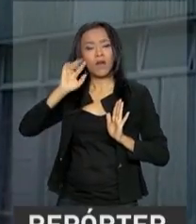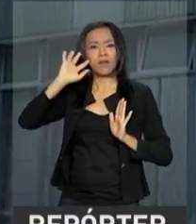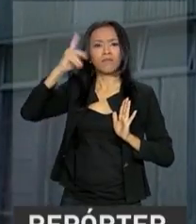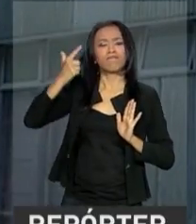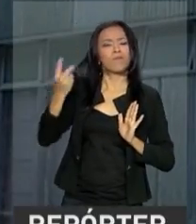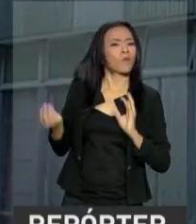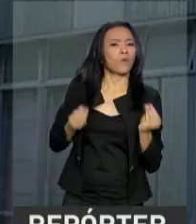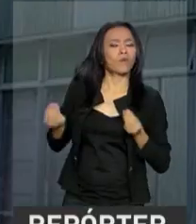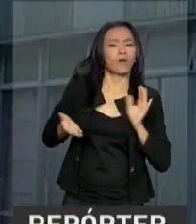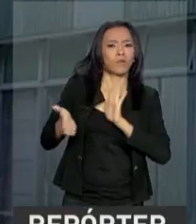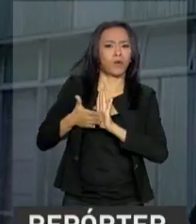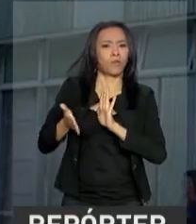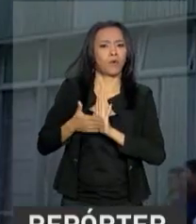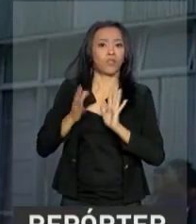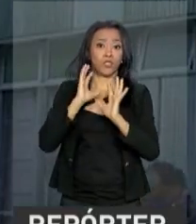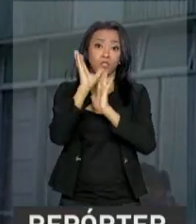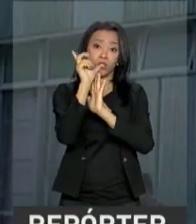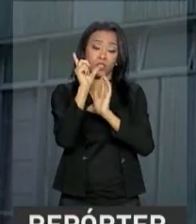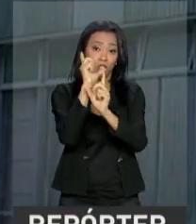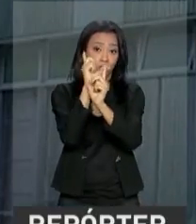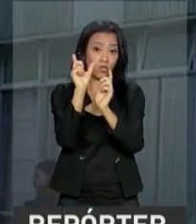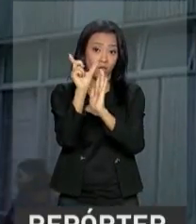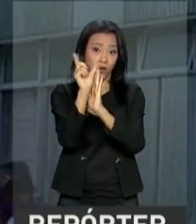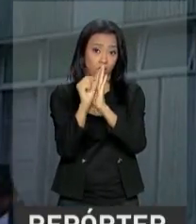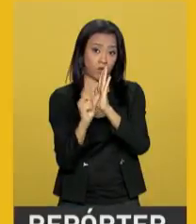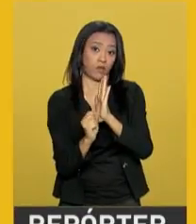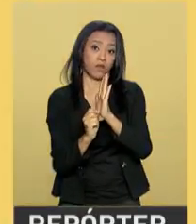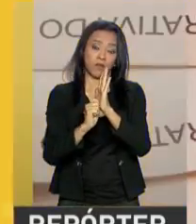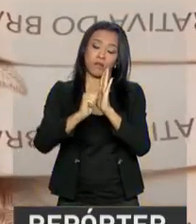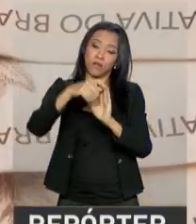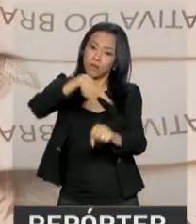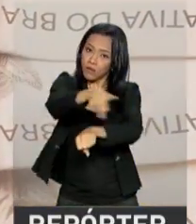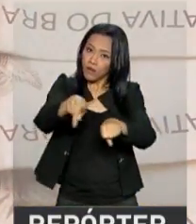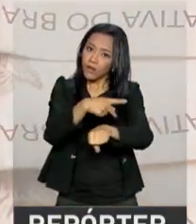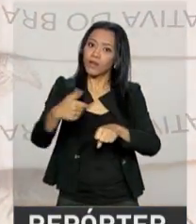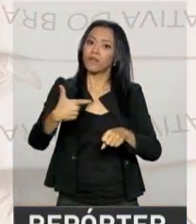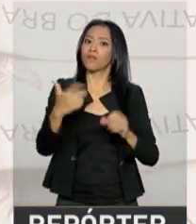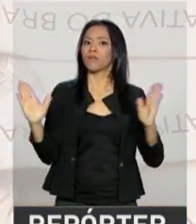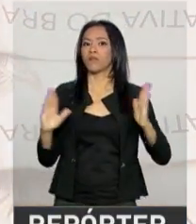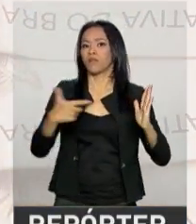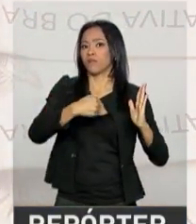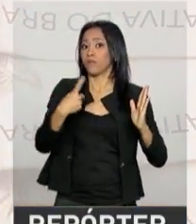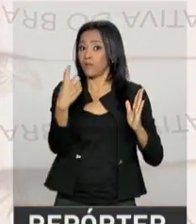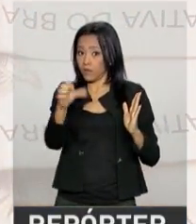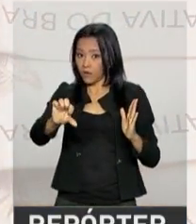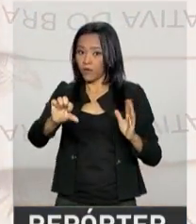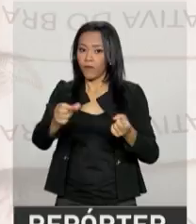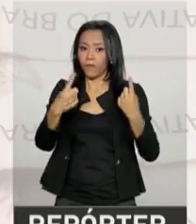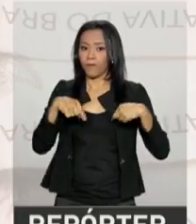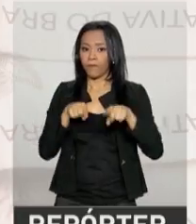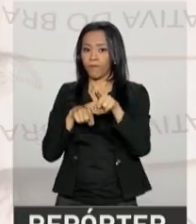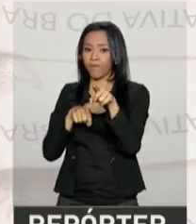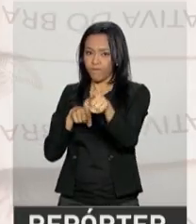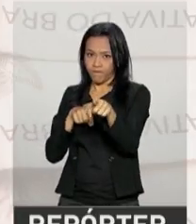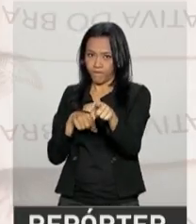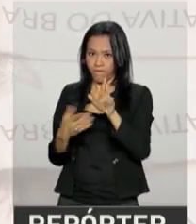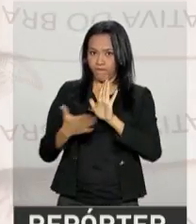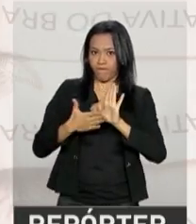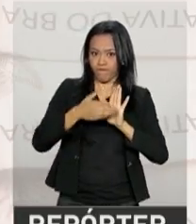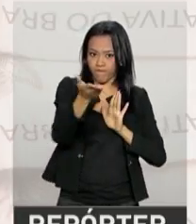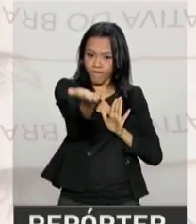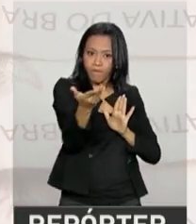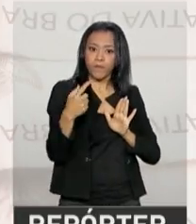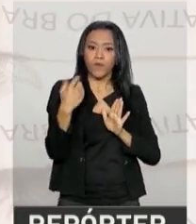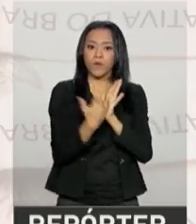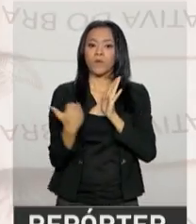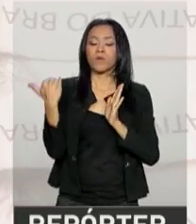proposta de orçamento do país para 2019 entre as projeções do projeto da edel para os próximos anos está